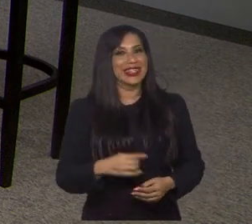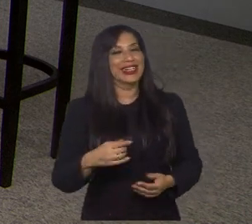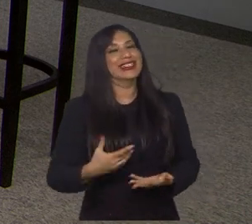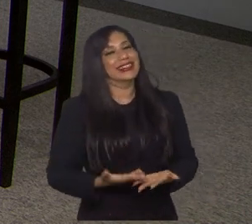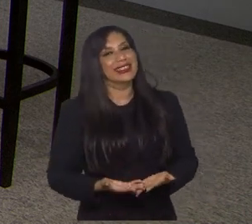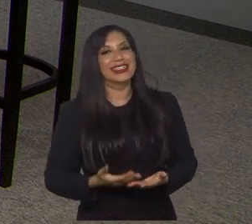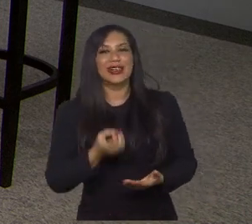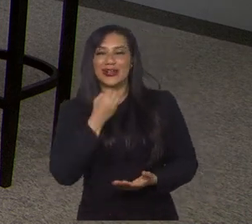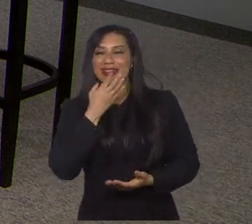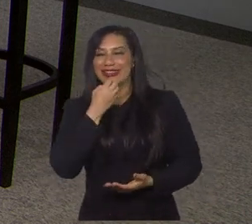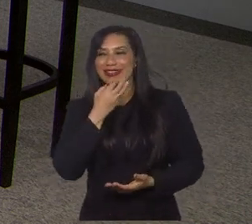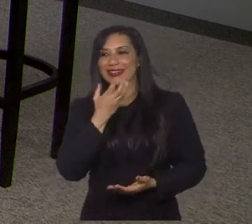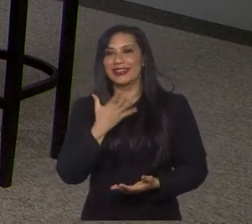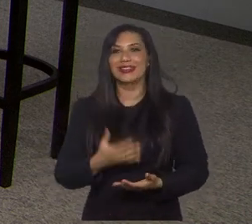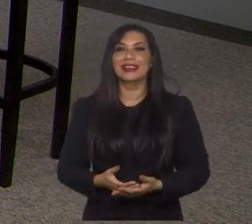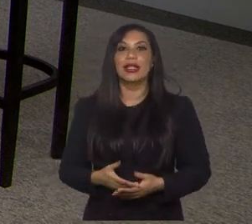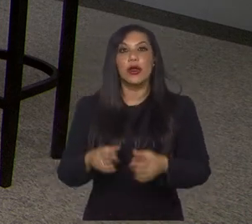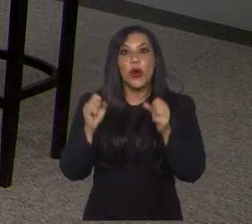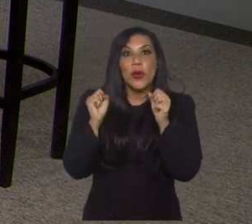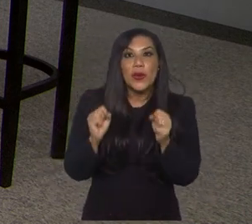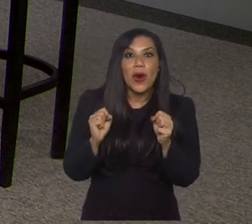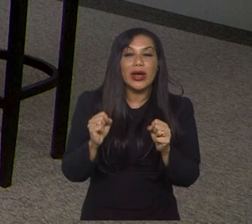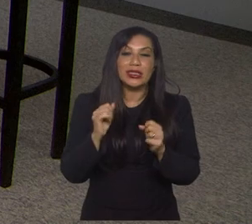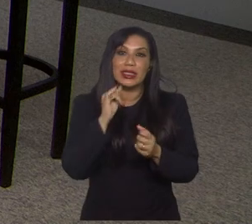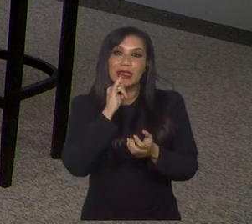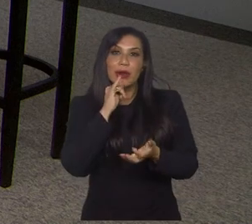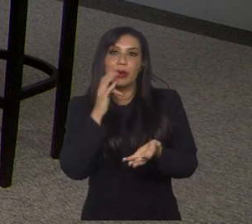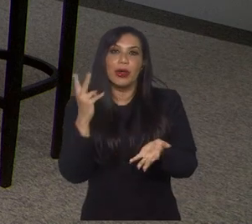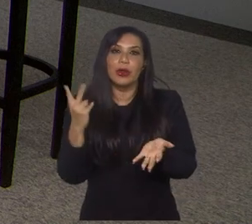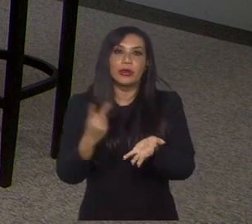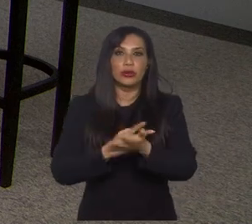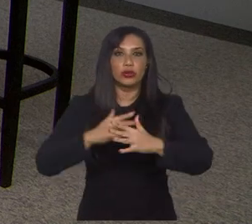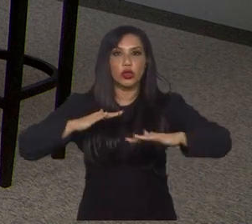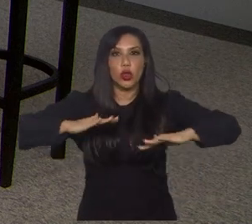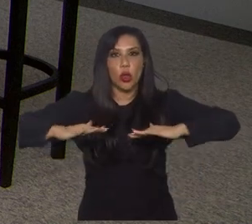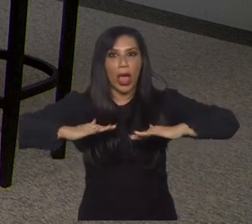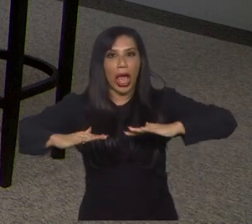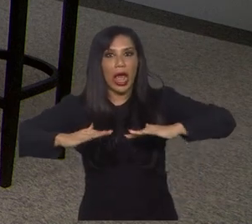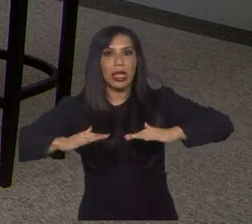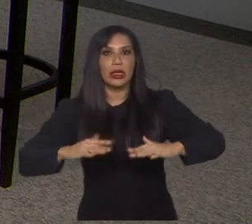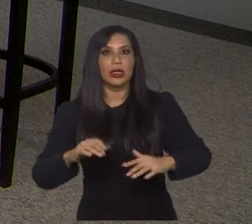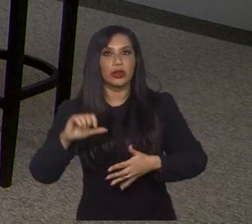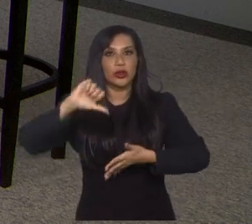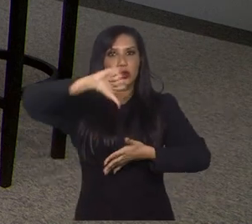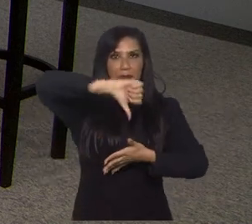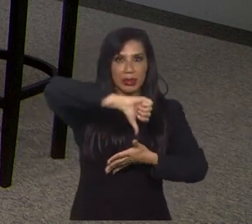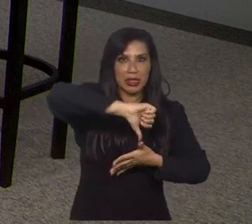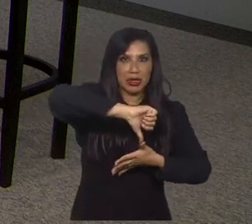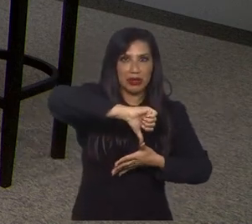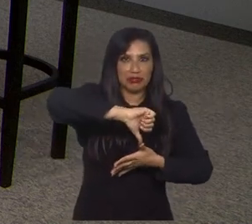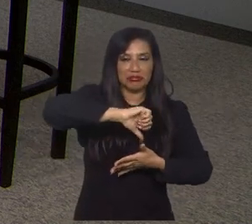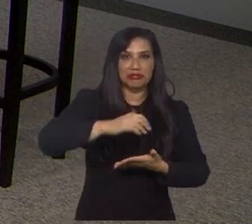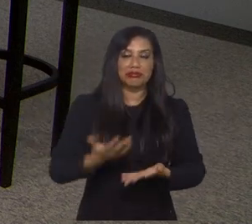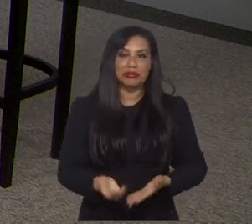Gostei. Agora, pode haver, então, um duelo sul-americano, né?